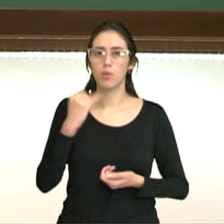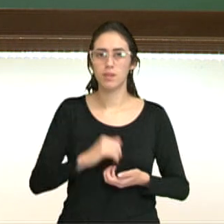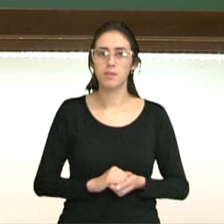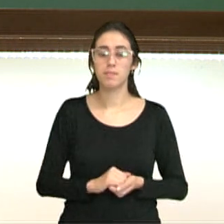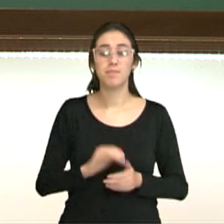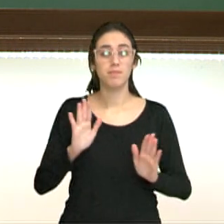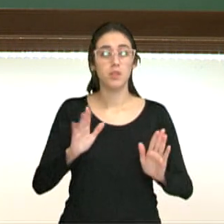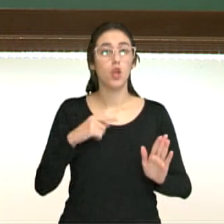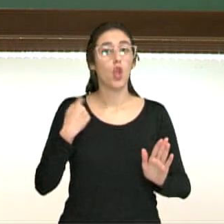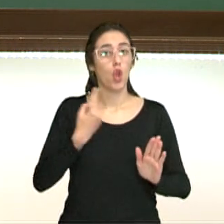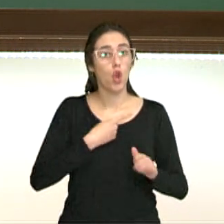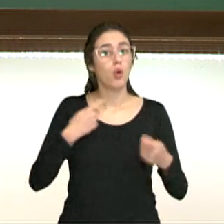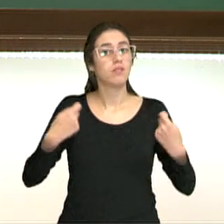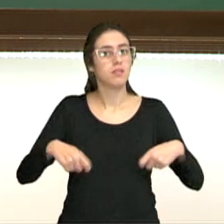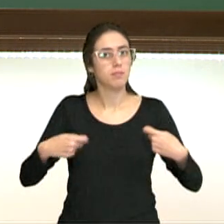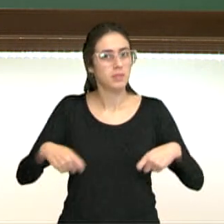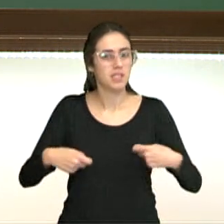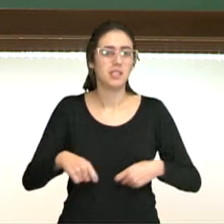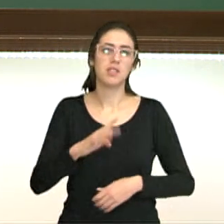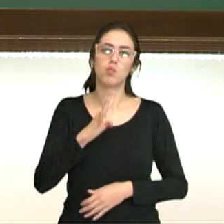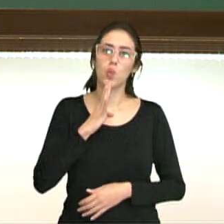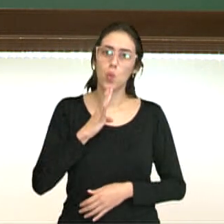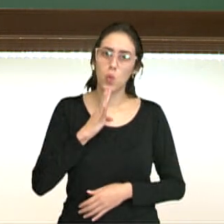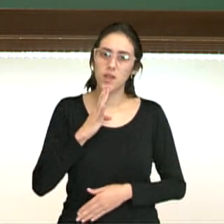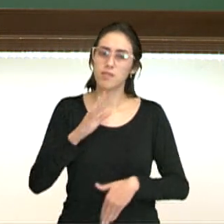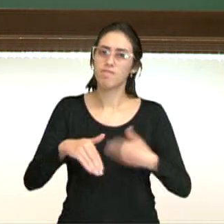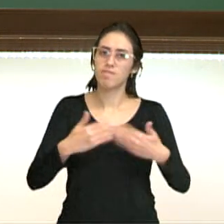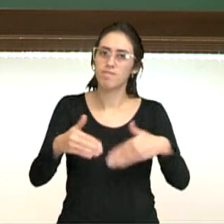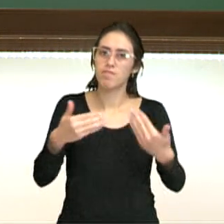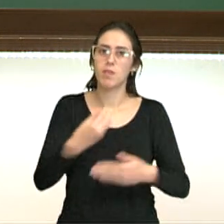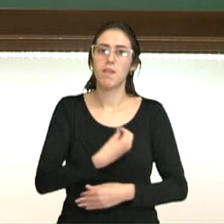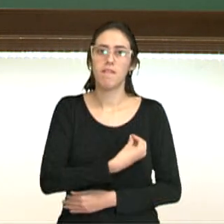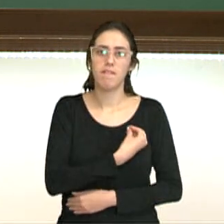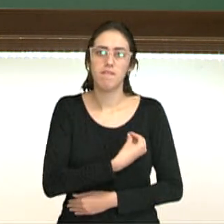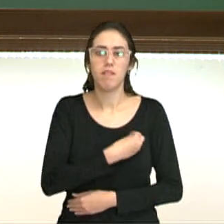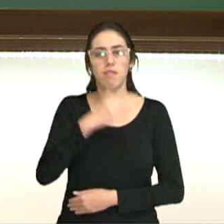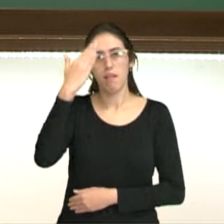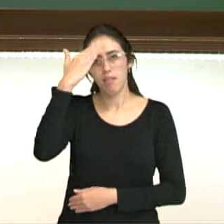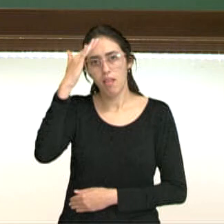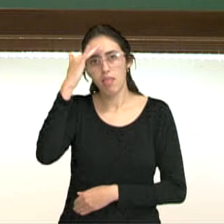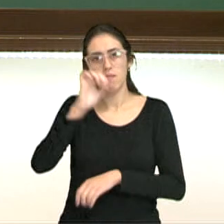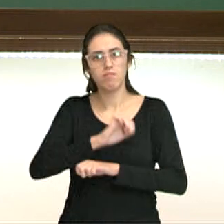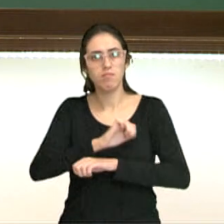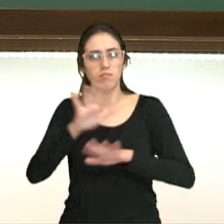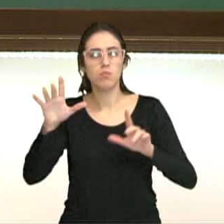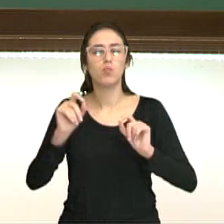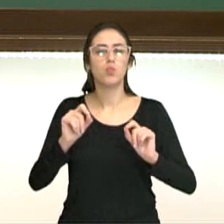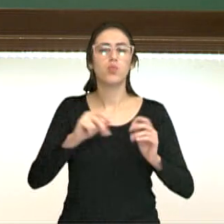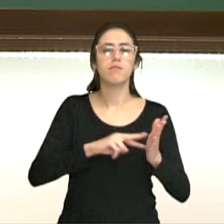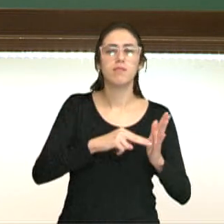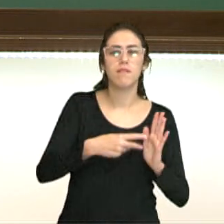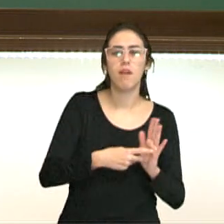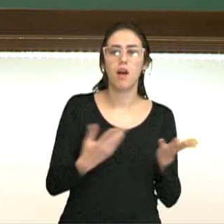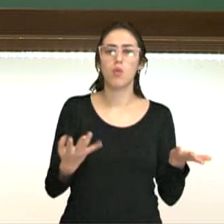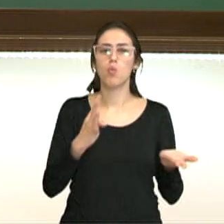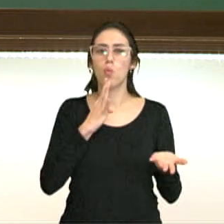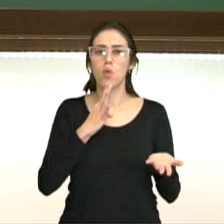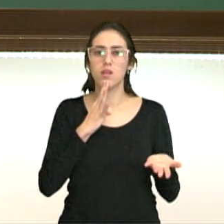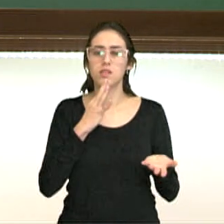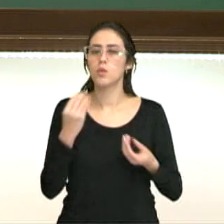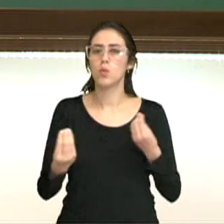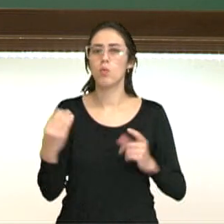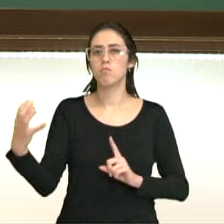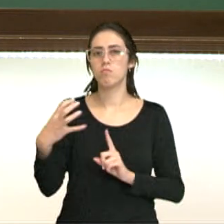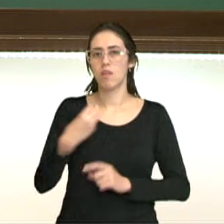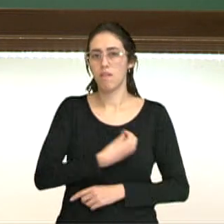gente precisa conhecer no nosso dia a dia, entender qual é o significado e o que ele vai interferir na